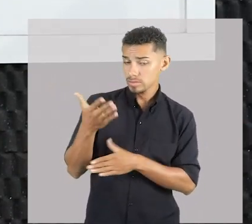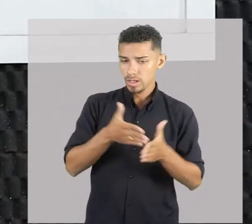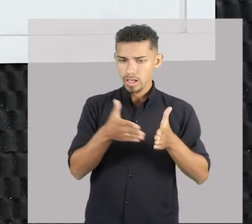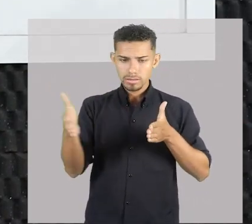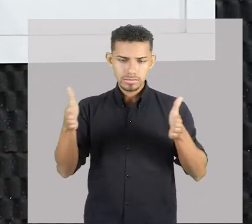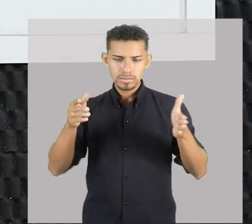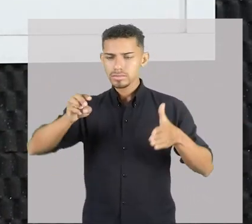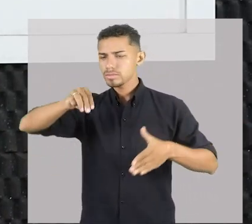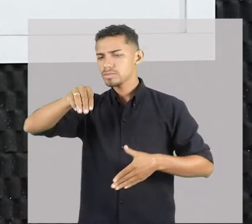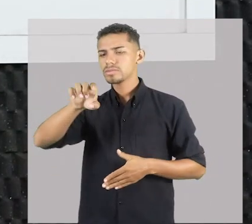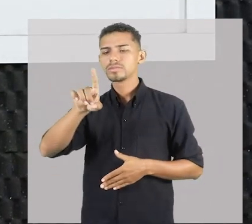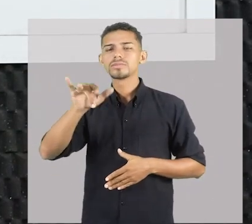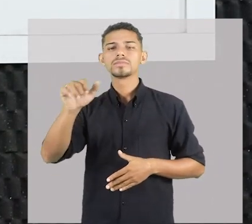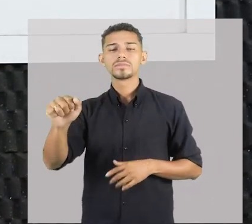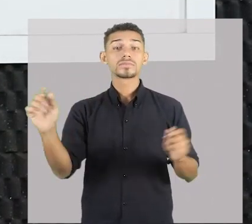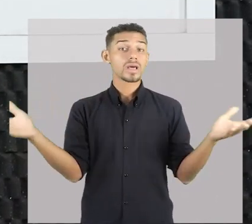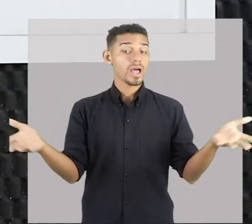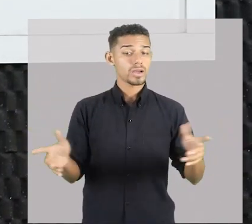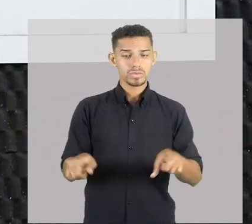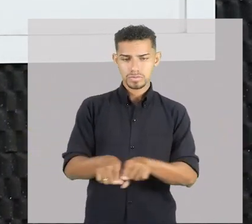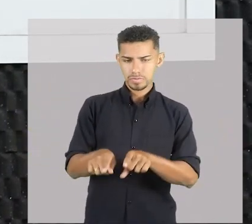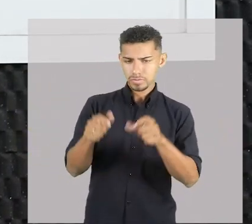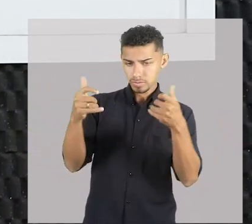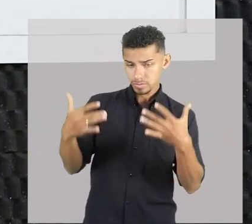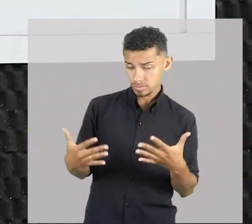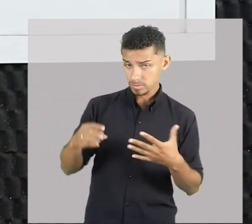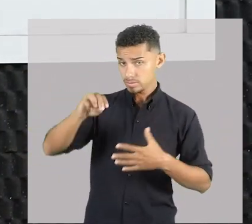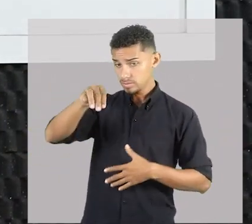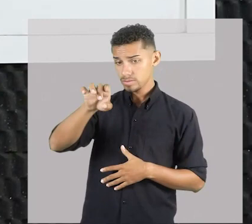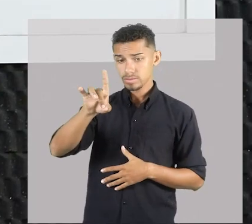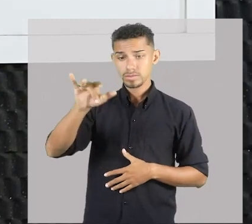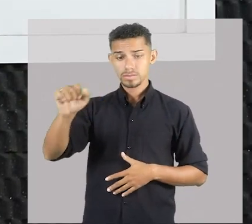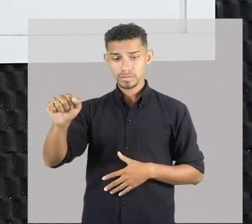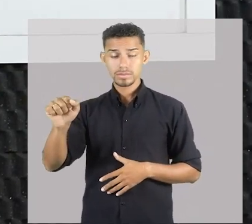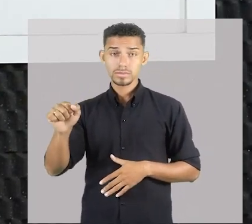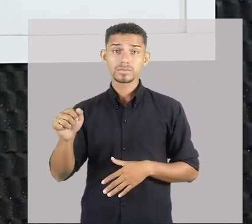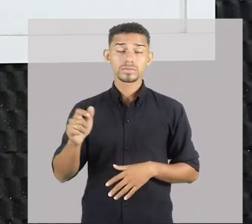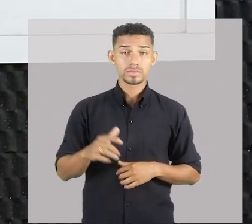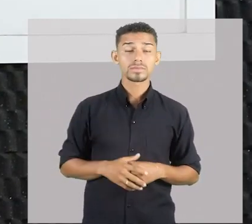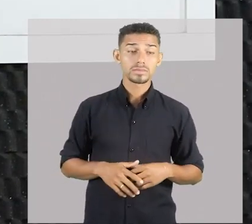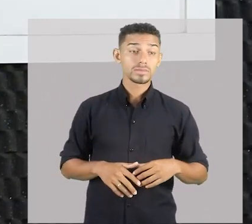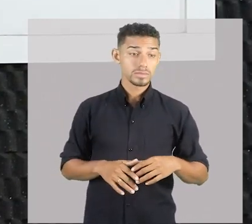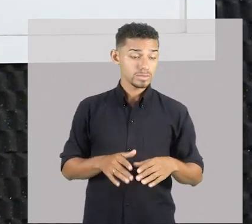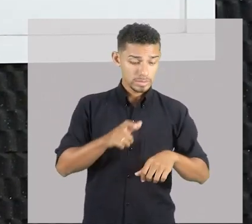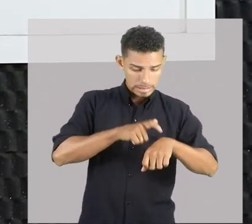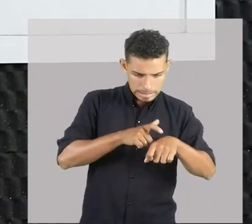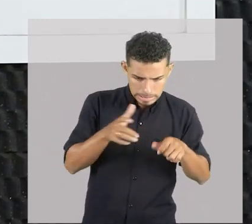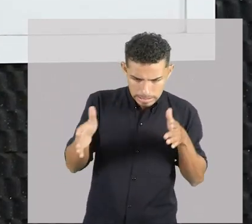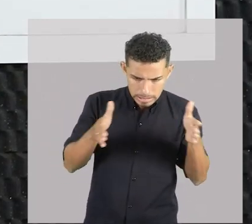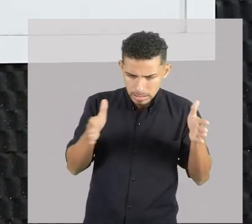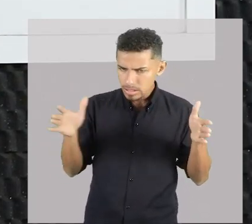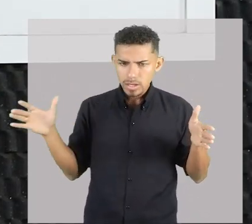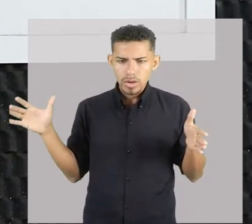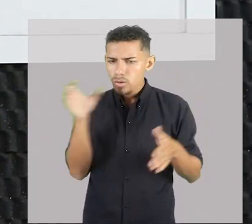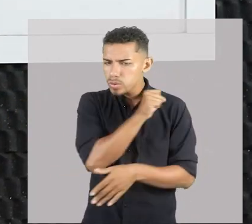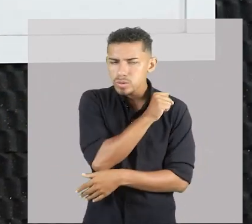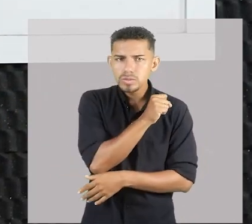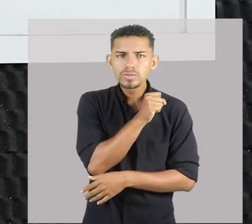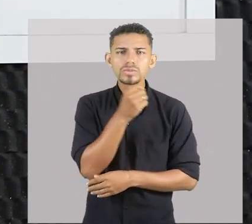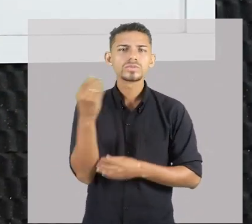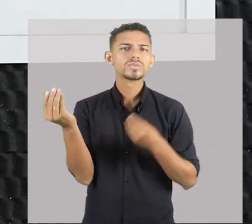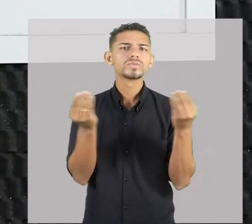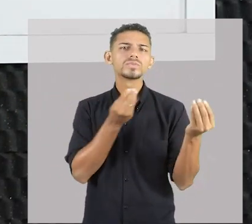agora nós temos a velocidade angular. A velocidade escalar média mede a rapidez com que